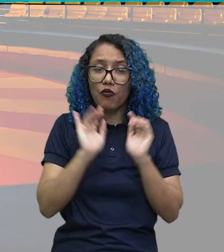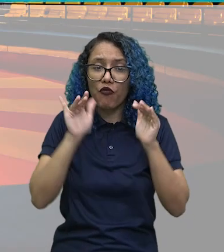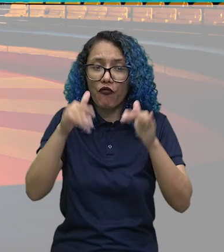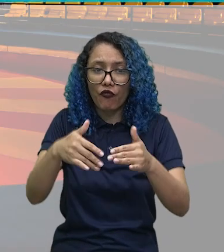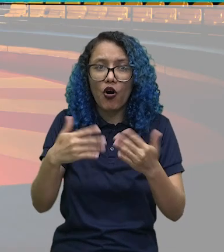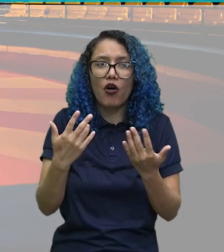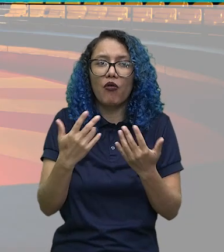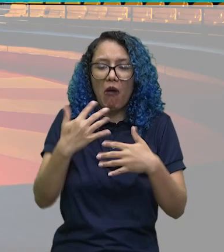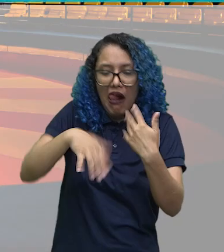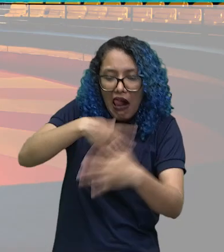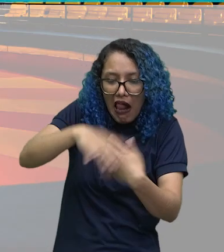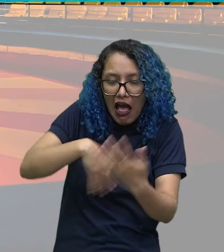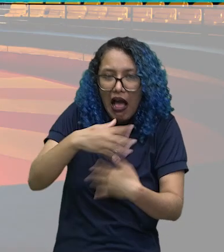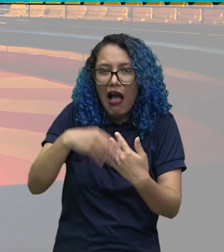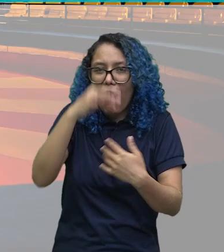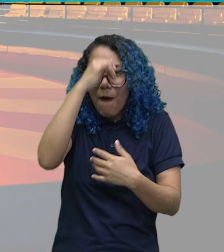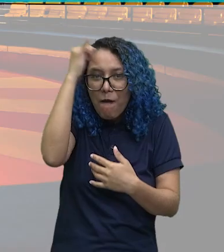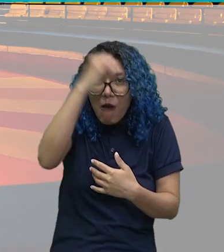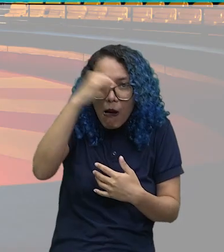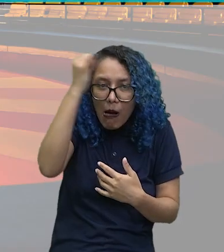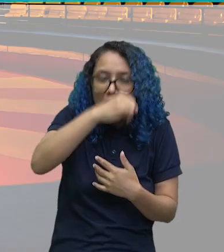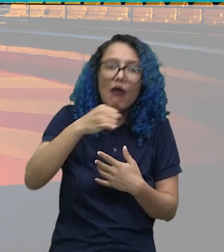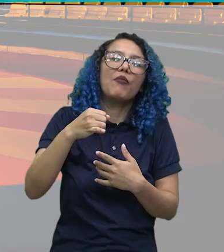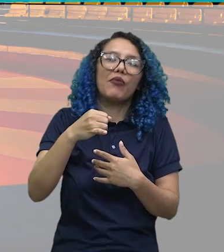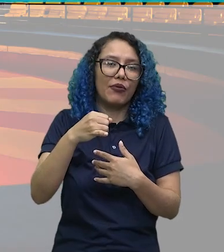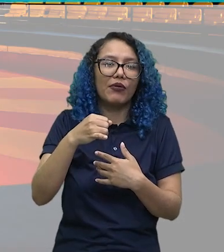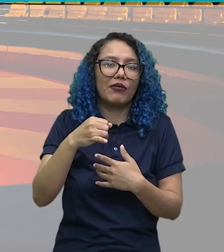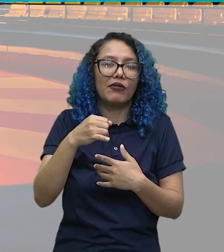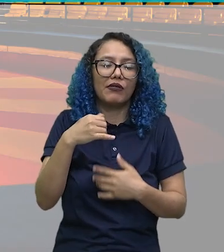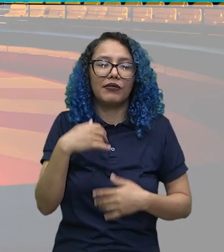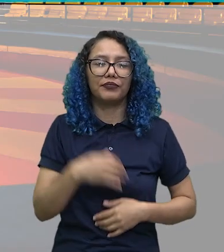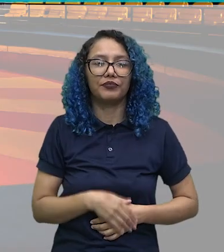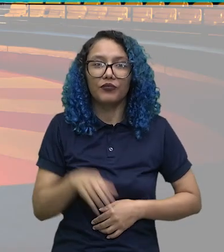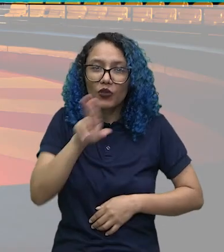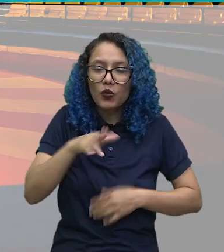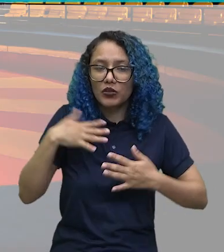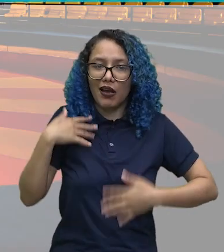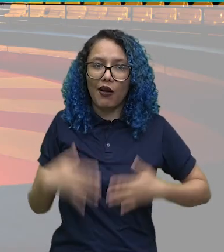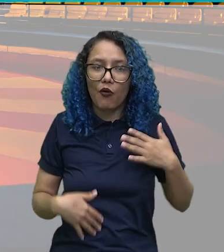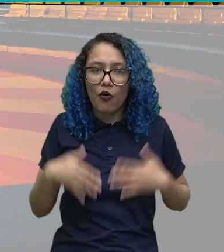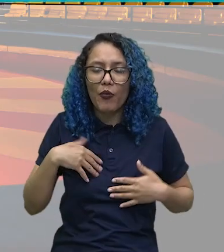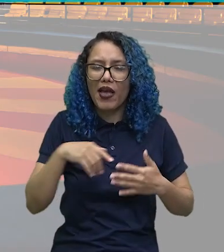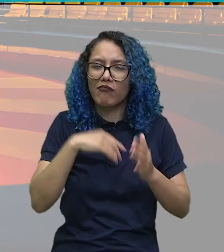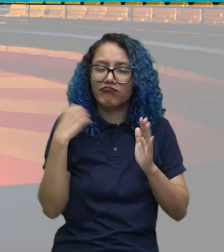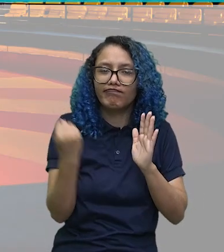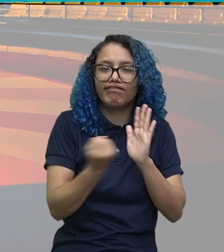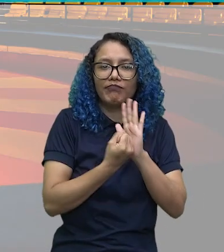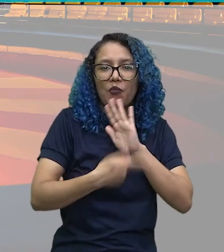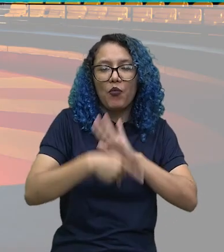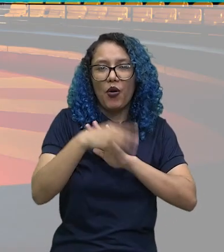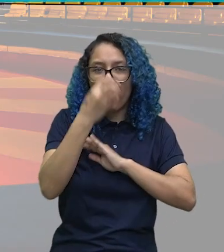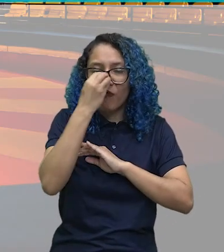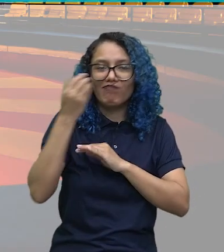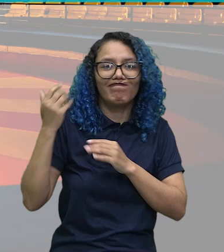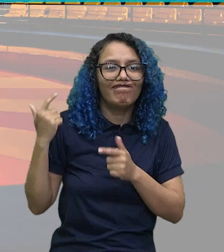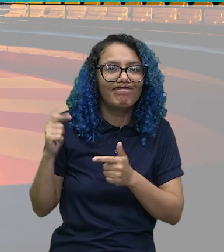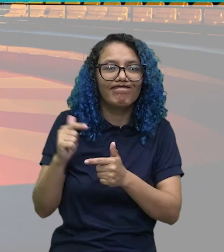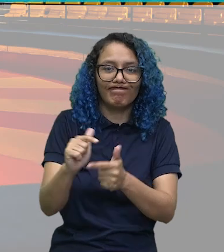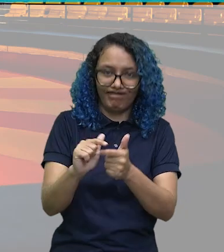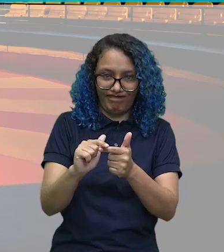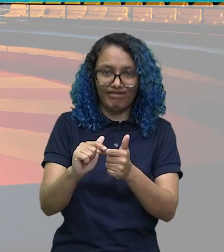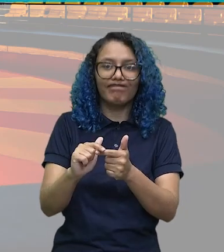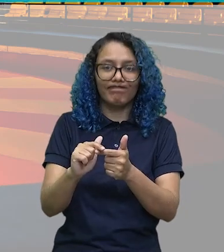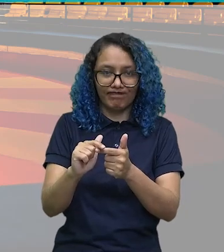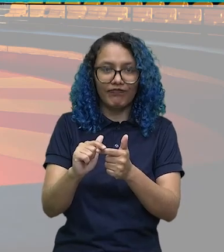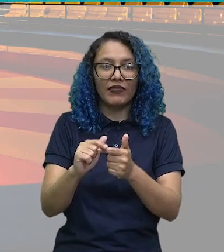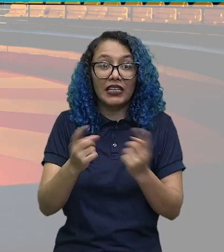e desajeitado. O palhaço Augusto é uma das figuras mais emblemáticas da palhaçaria clássica,